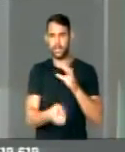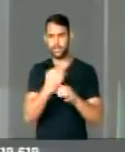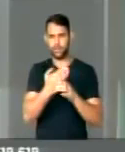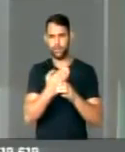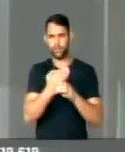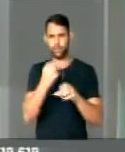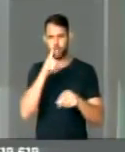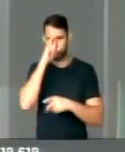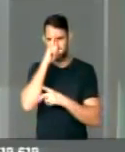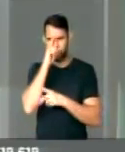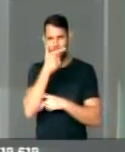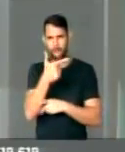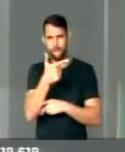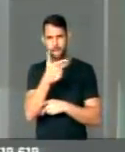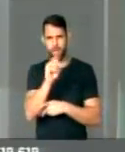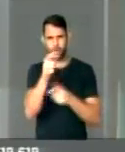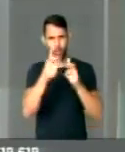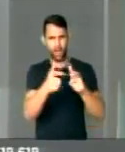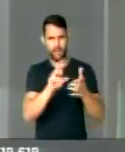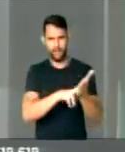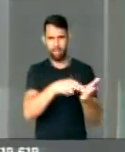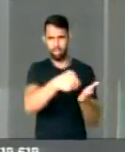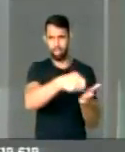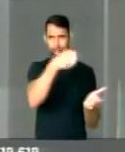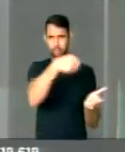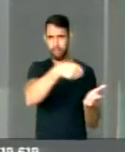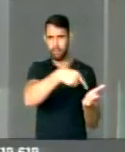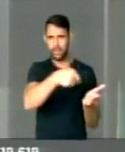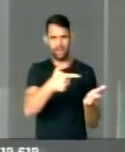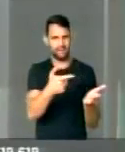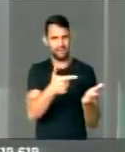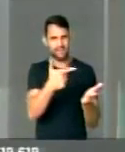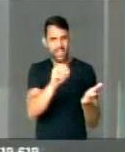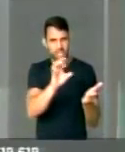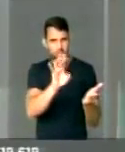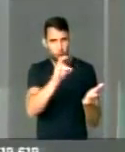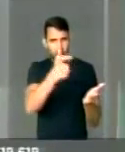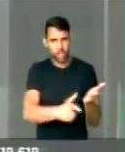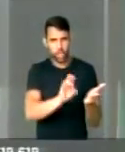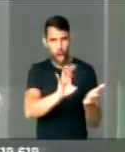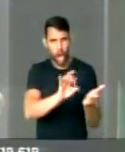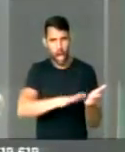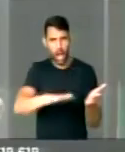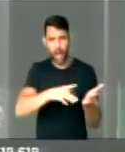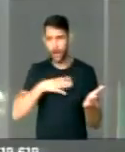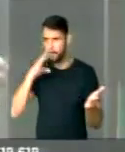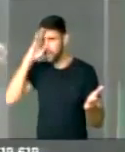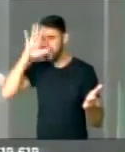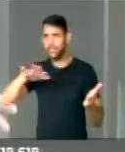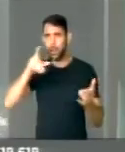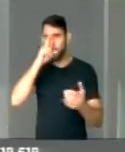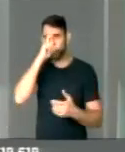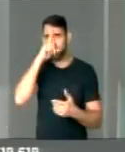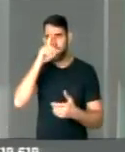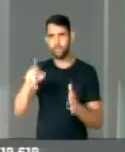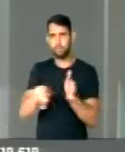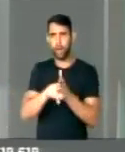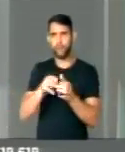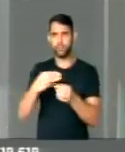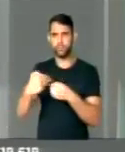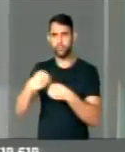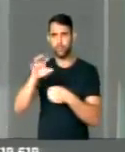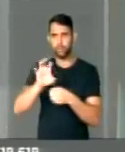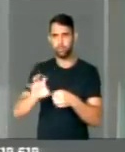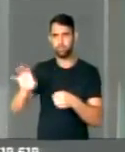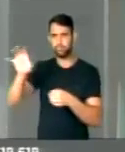20 leitos. O governo Flávio Dino traz de volta a normalidade da política do SUS. A prioridade agora são hospitais regionais. E